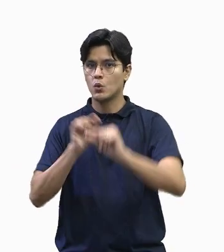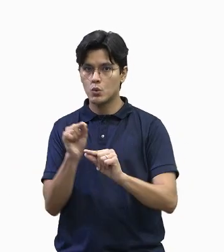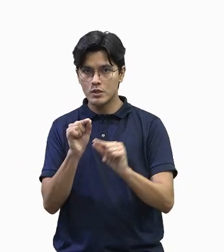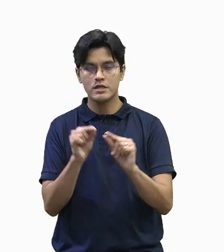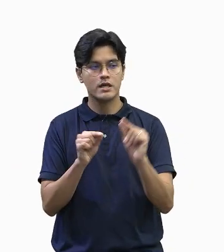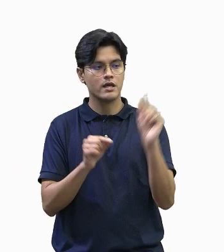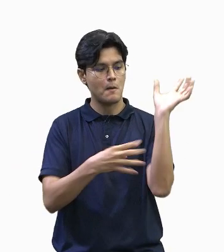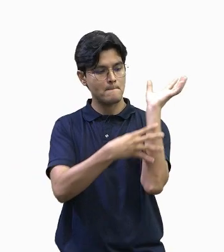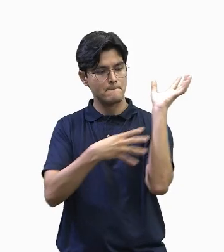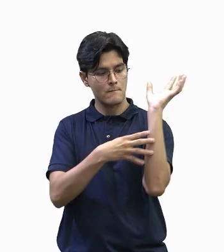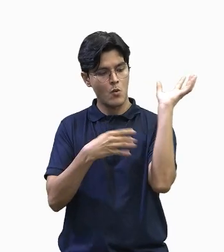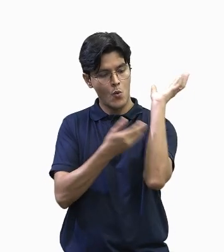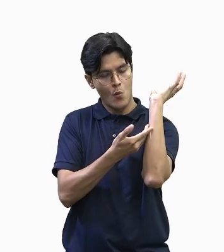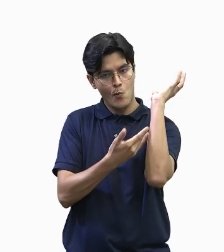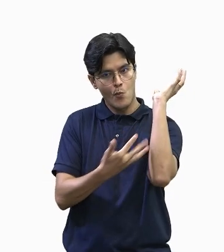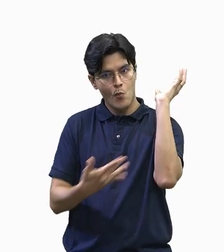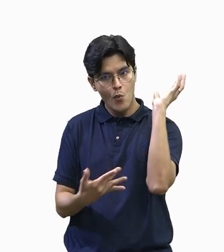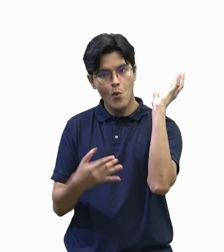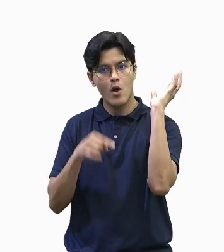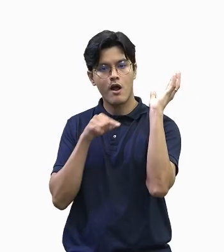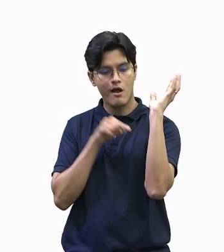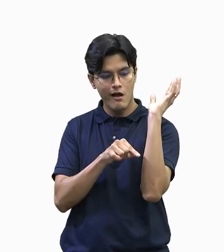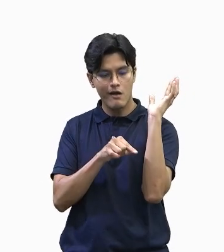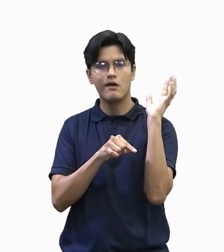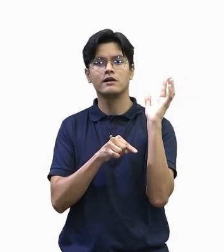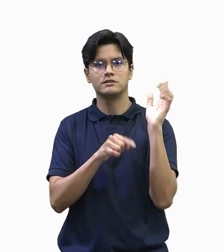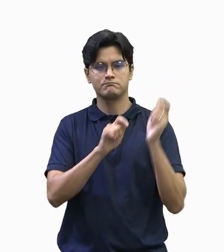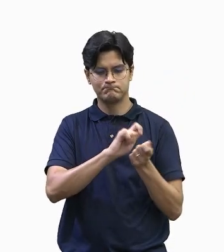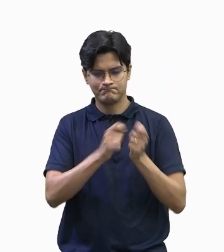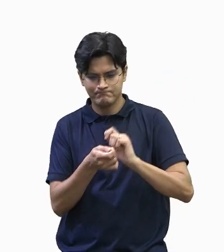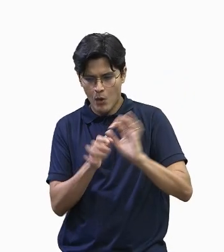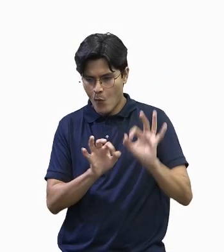sensivelmente aprimorados. Então, gente,